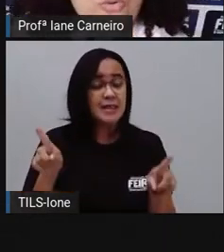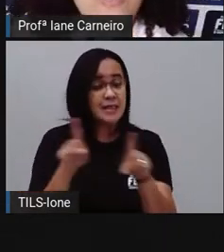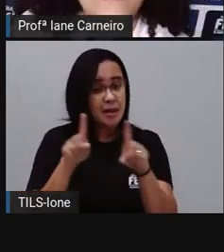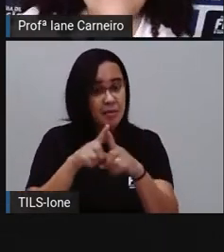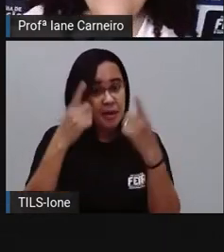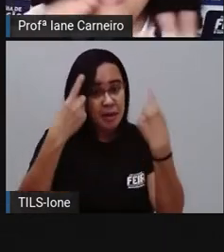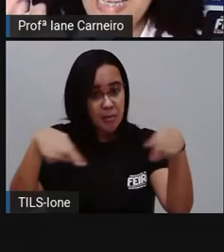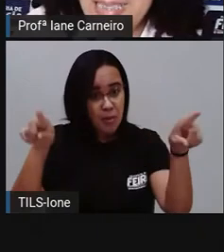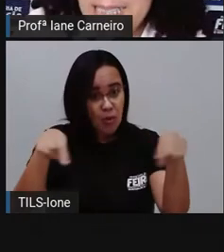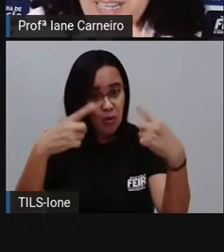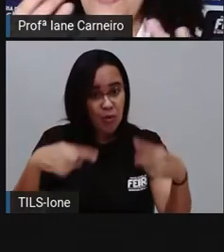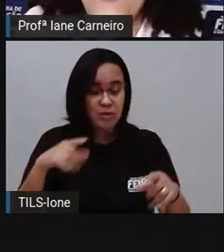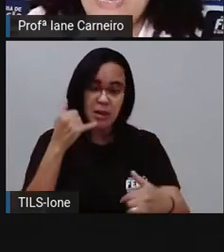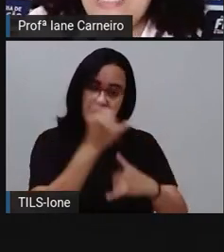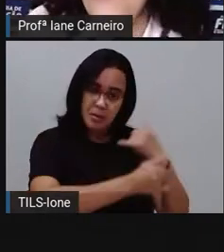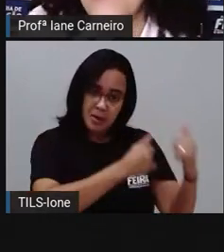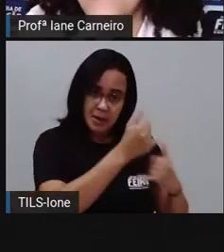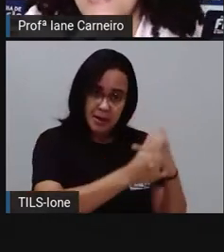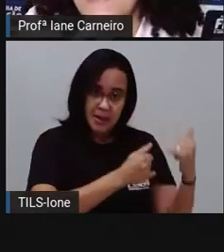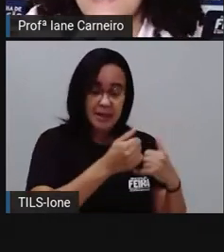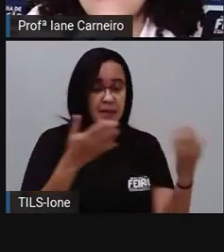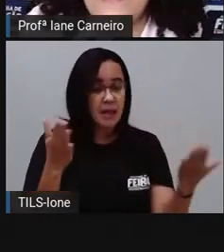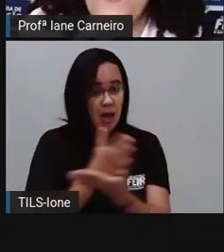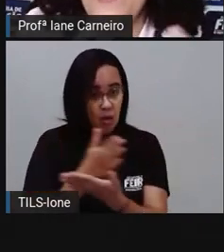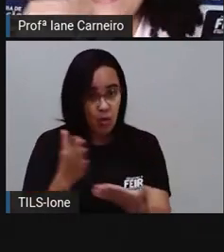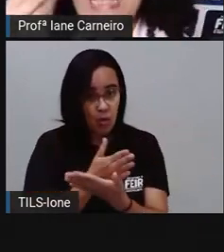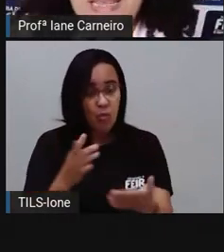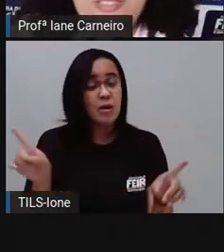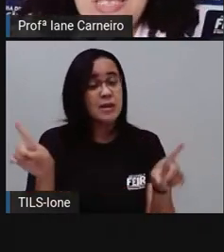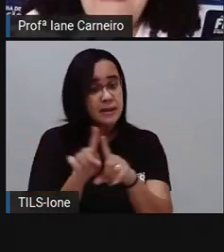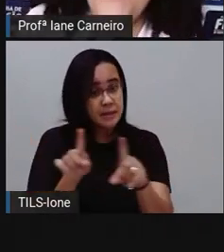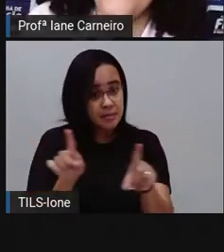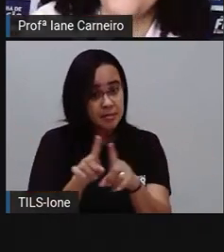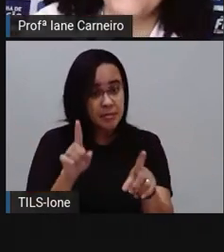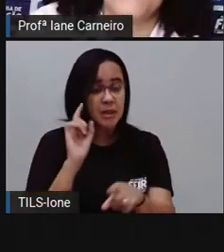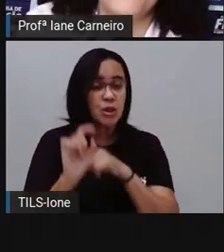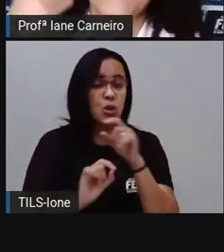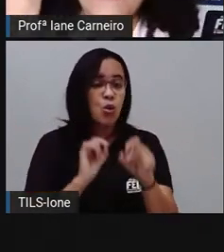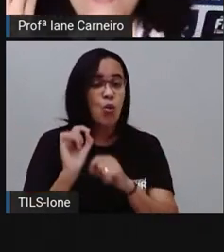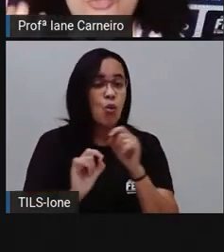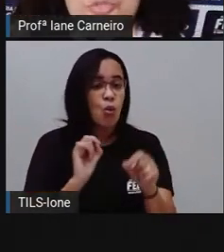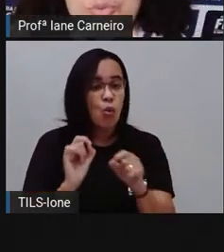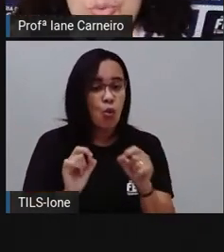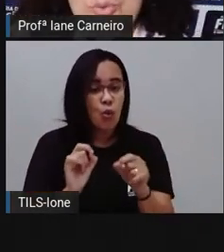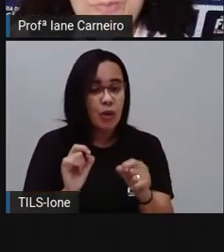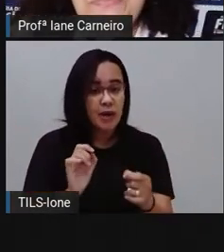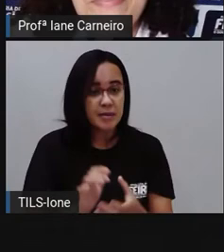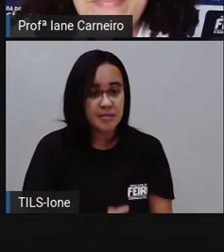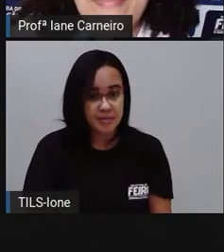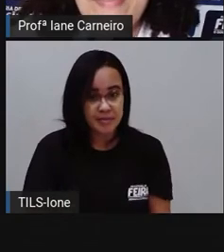em tom de brincadeira, como ele fazia antes, né, como esse de Cebola e